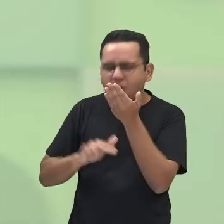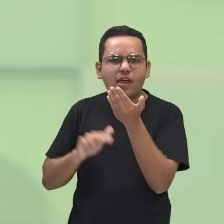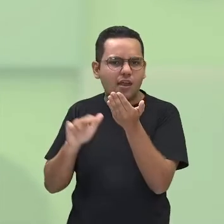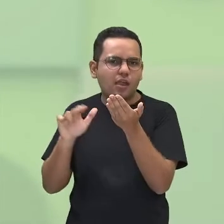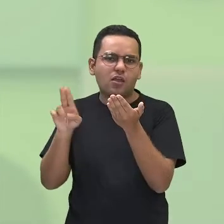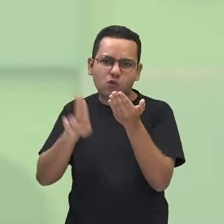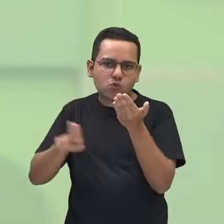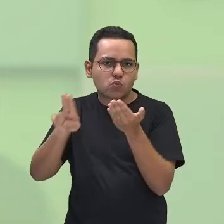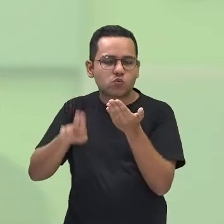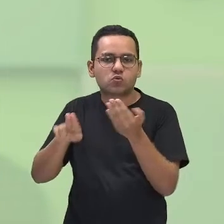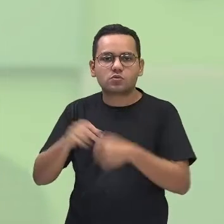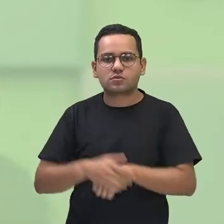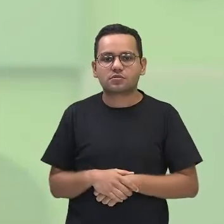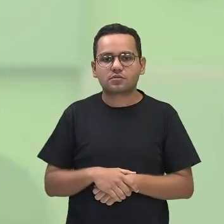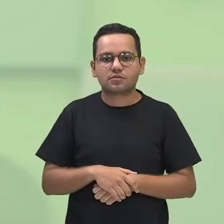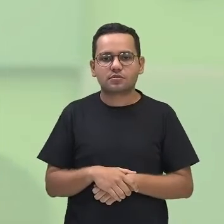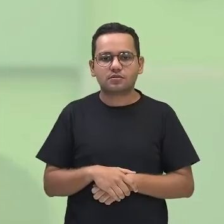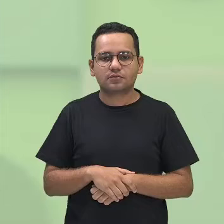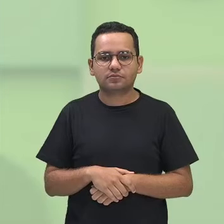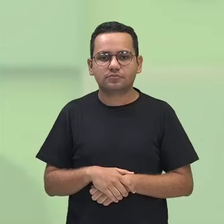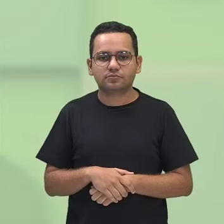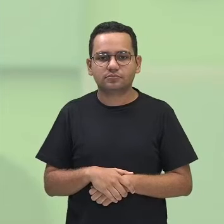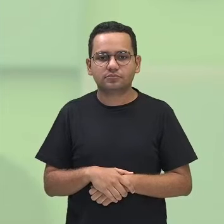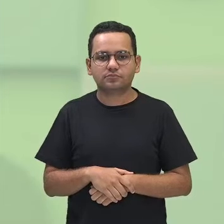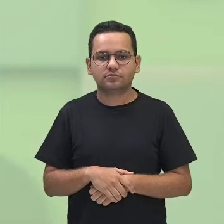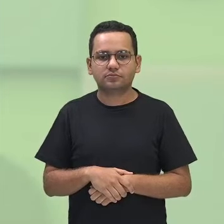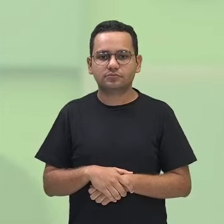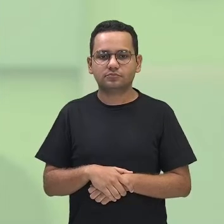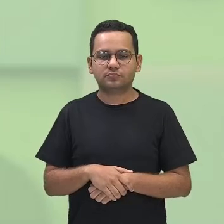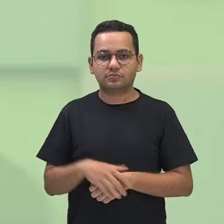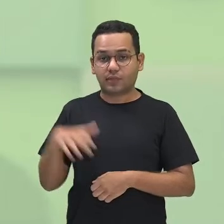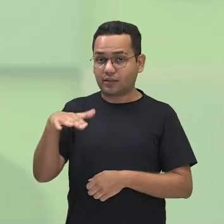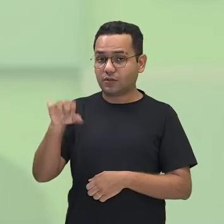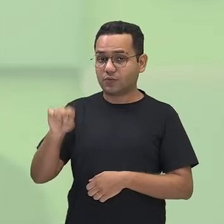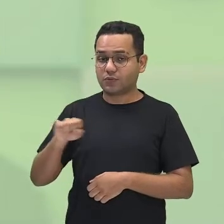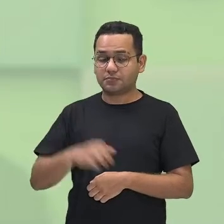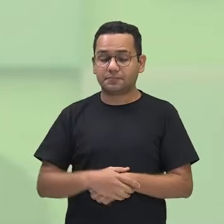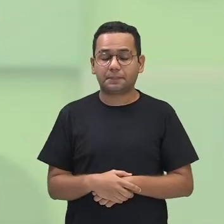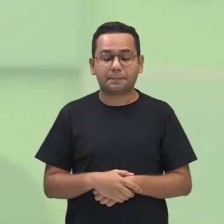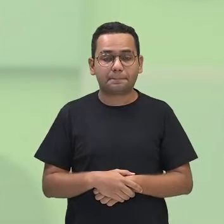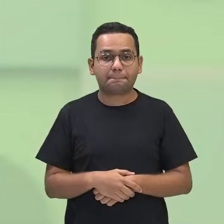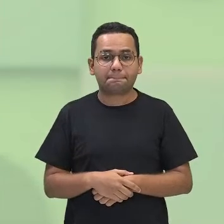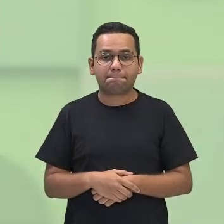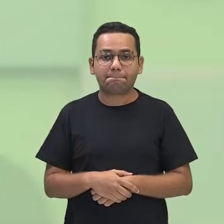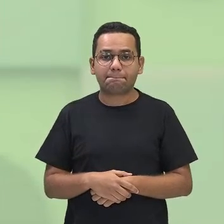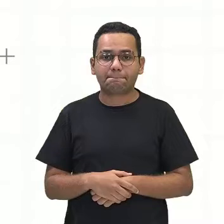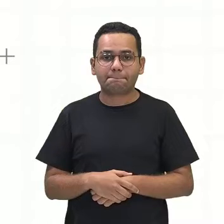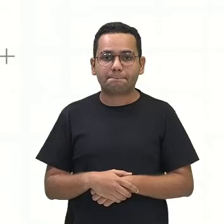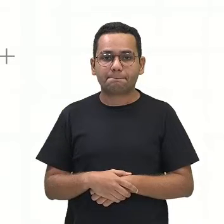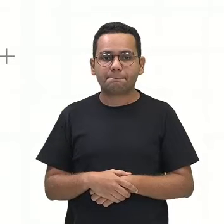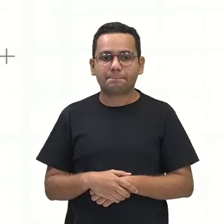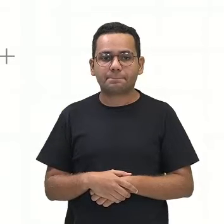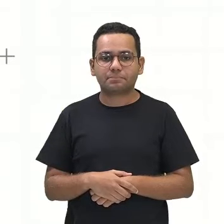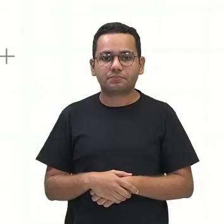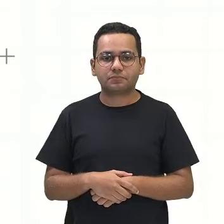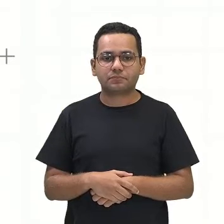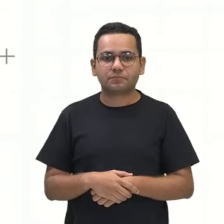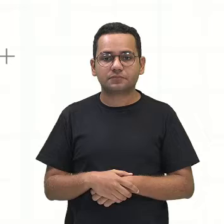de gastronomia ali do sul do Brasil. Tá bom? Vamos continuar aí com o